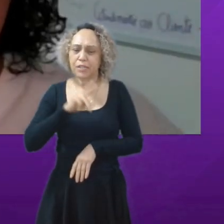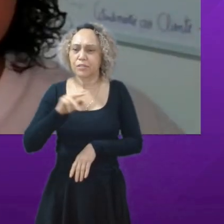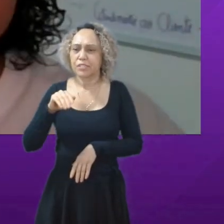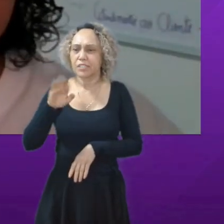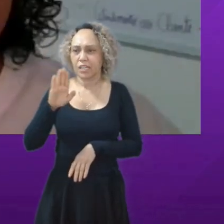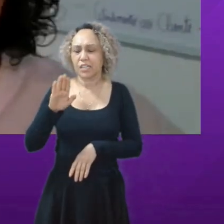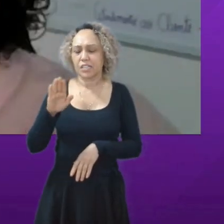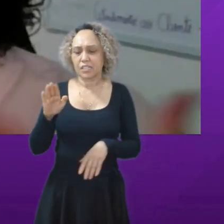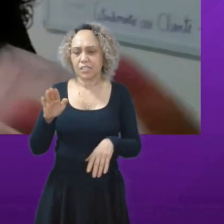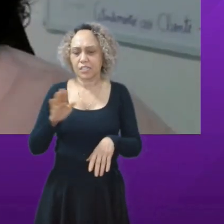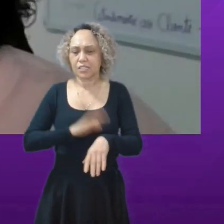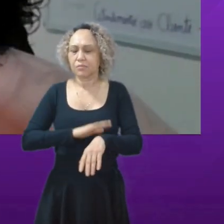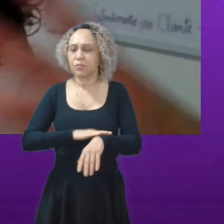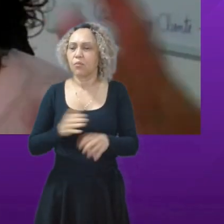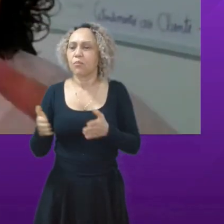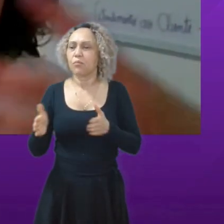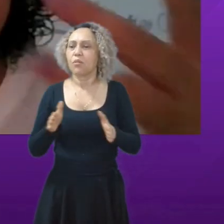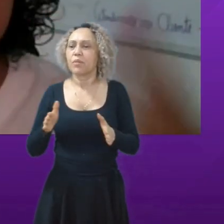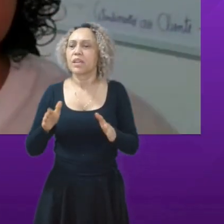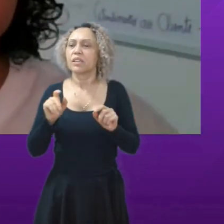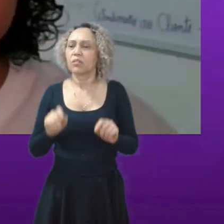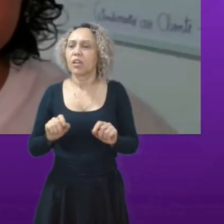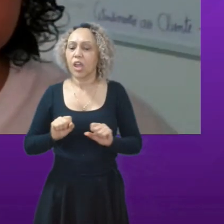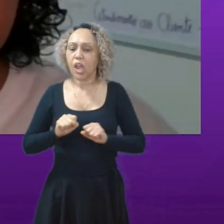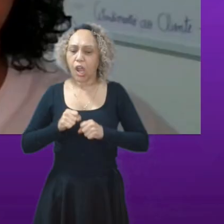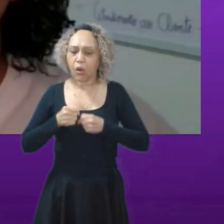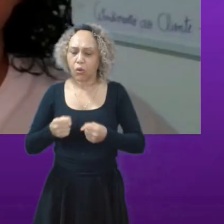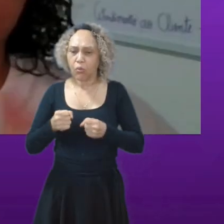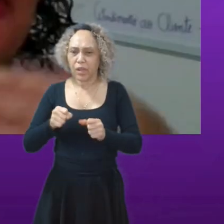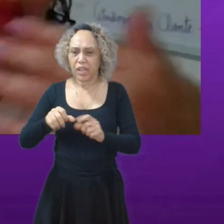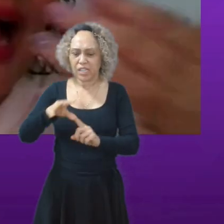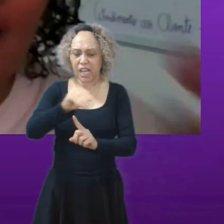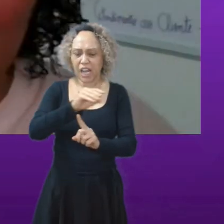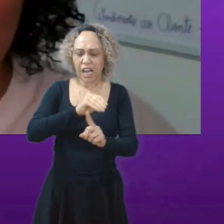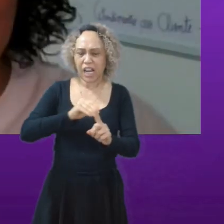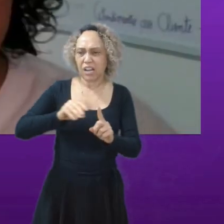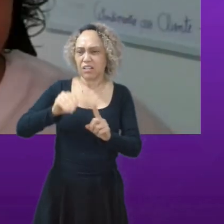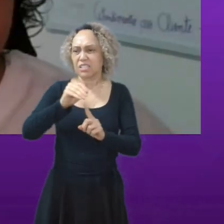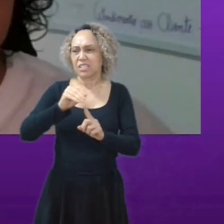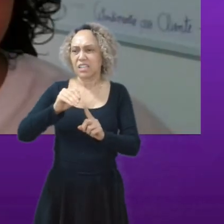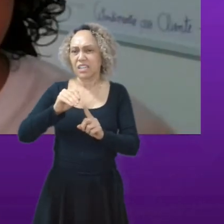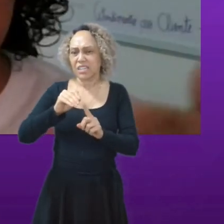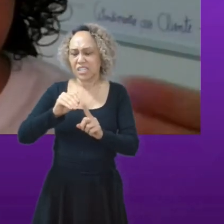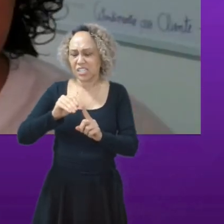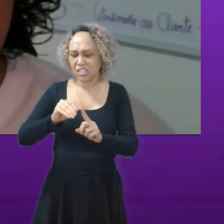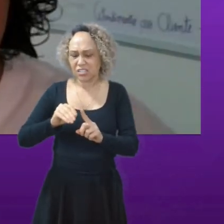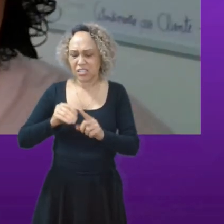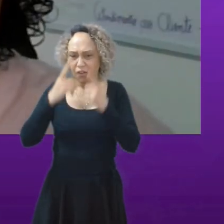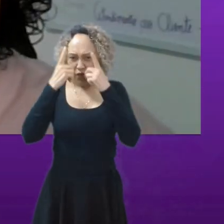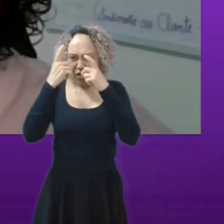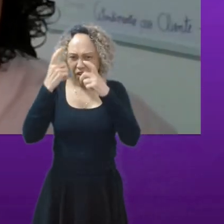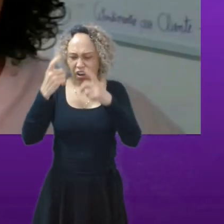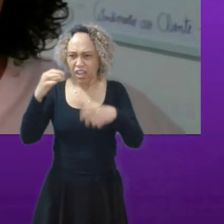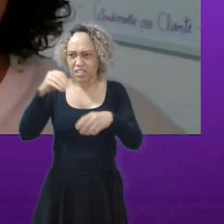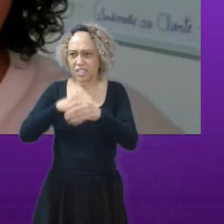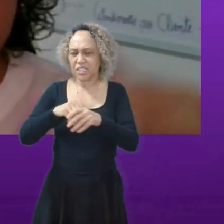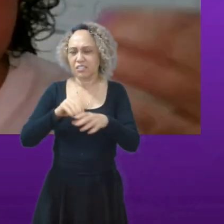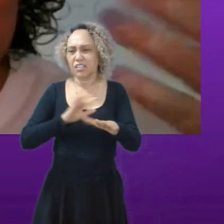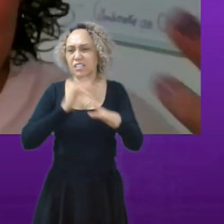momento é o combate mesmo ao assédio e à violência digital que se propaga contra as mulheres. A gente tem visto